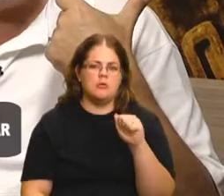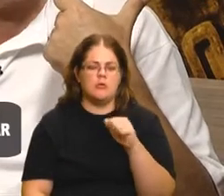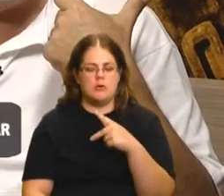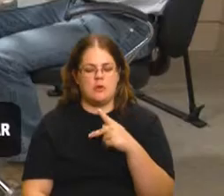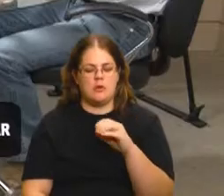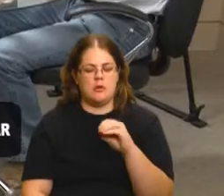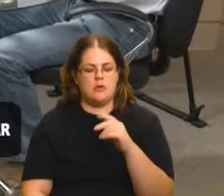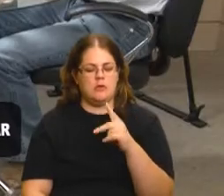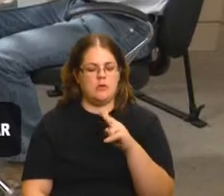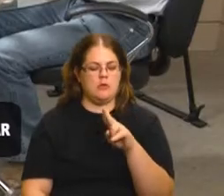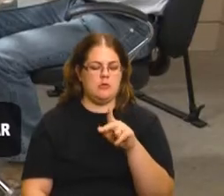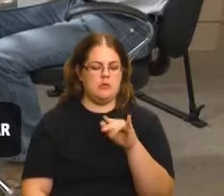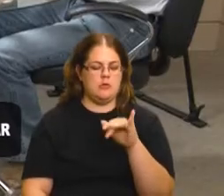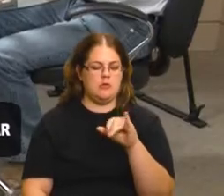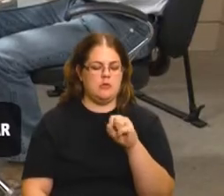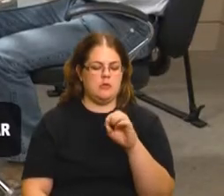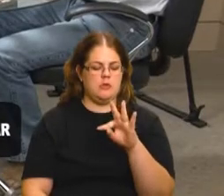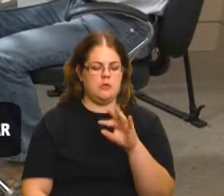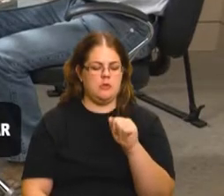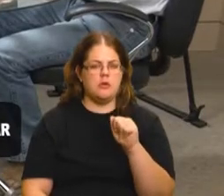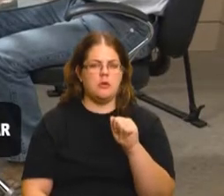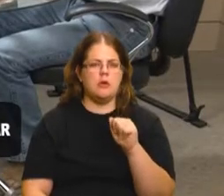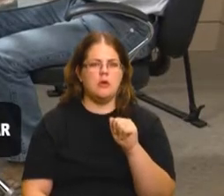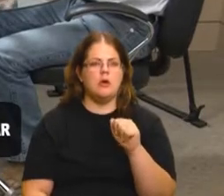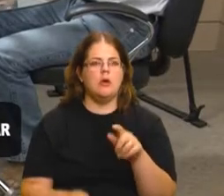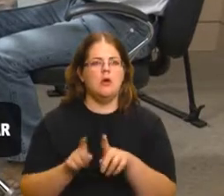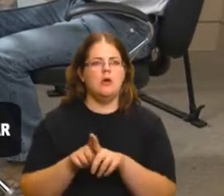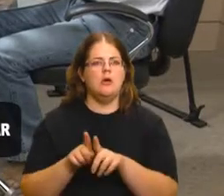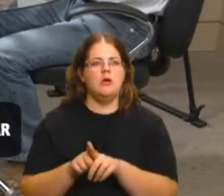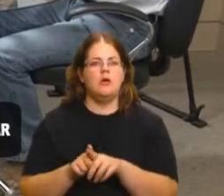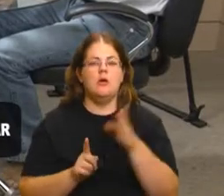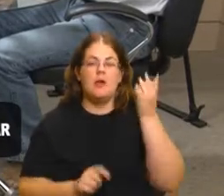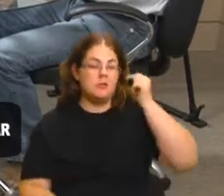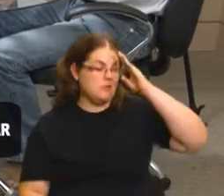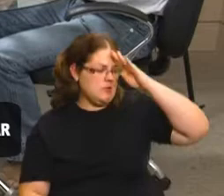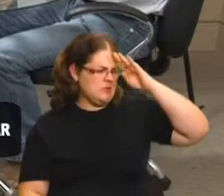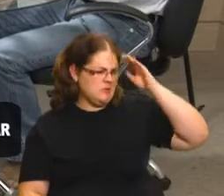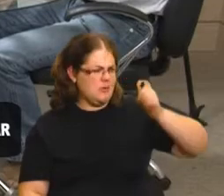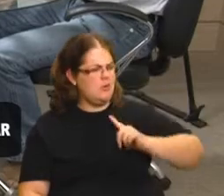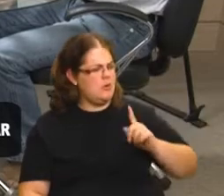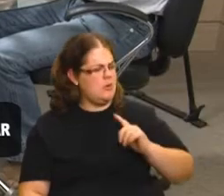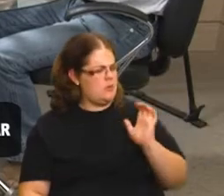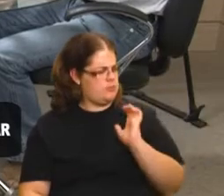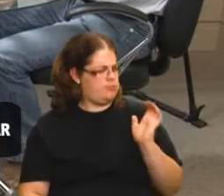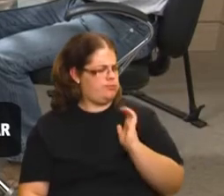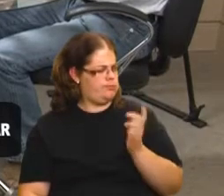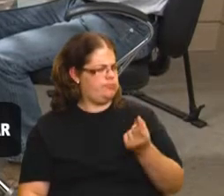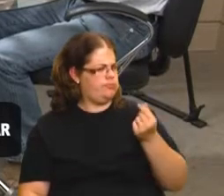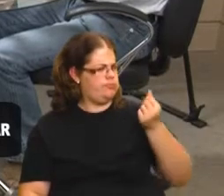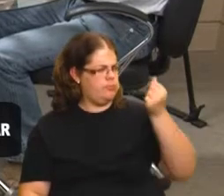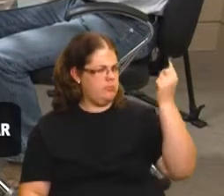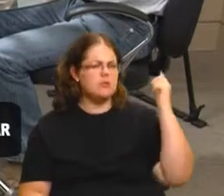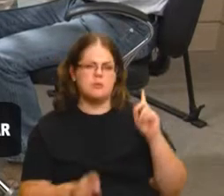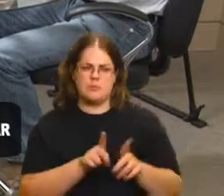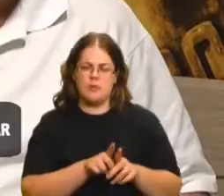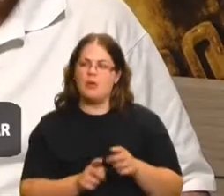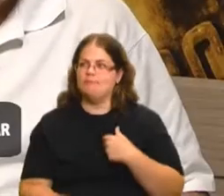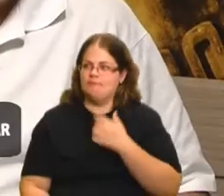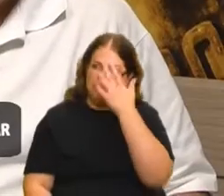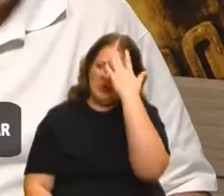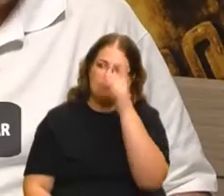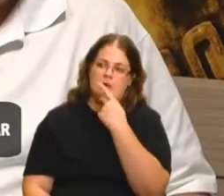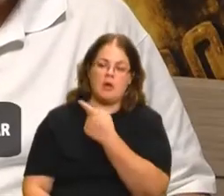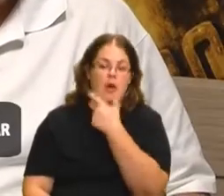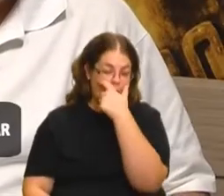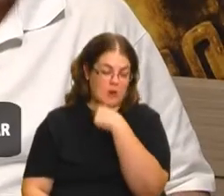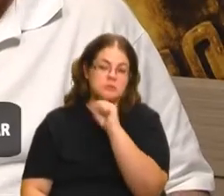política clientelista marcante, né? Os militares enriqueceram de verdade no período? Eu não sei te dizer. Os militares, acho que muitos